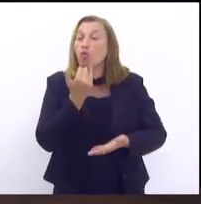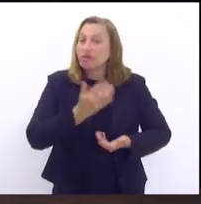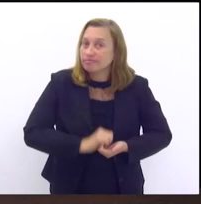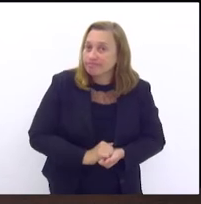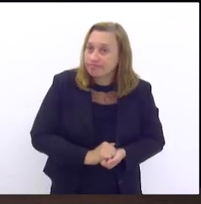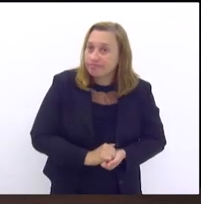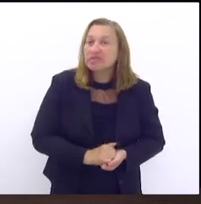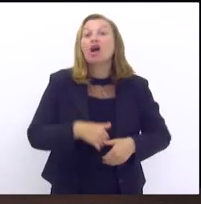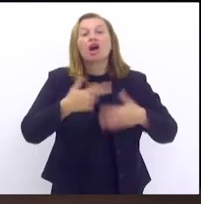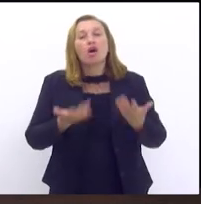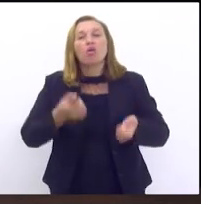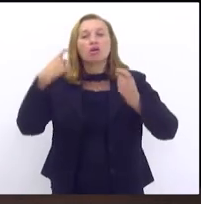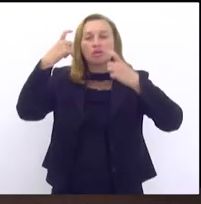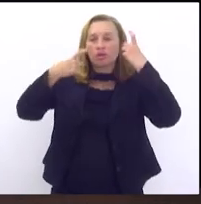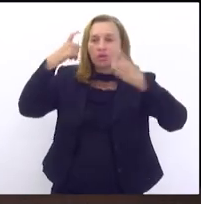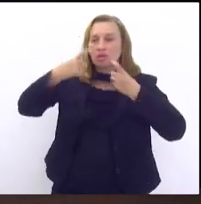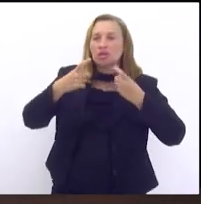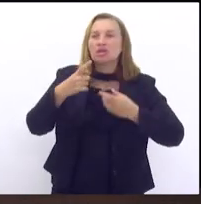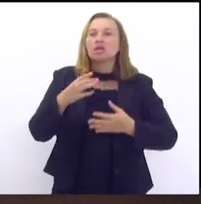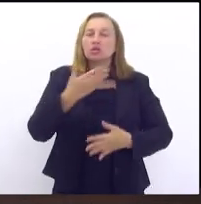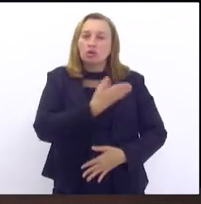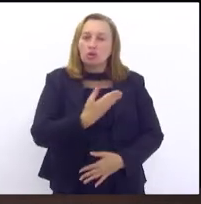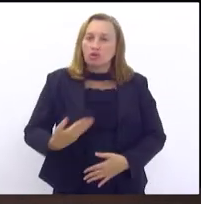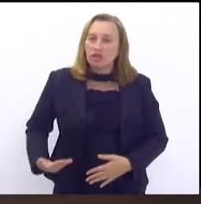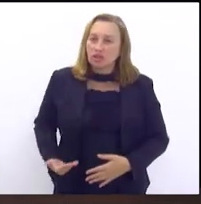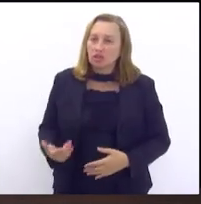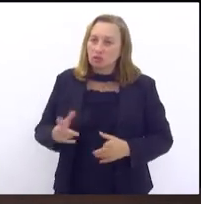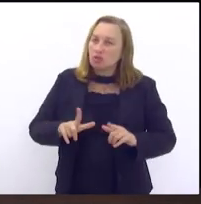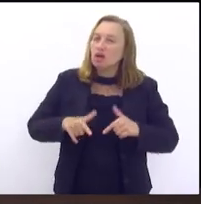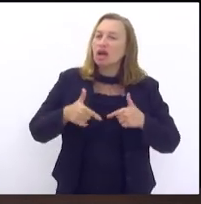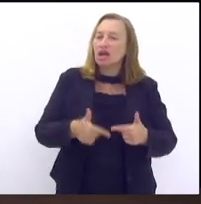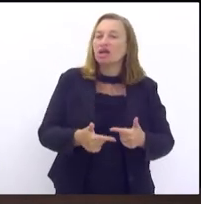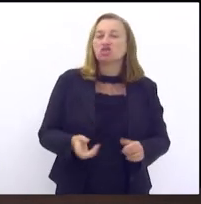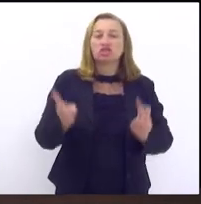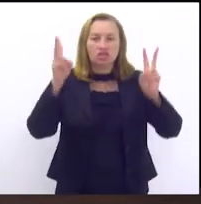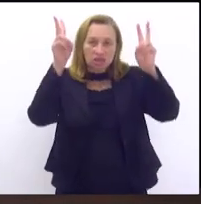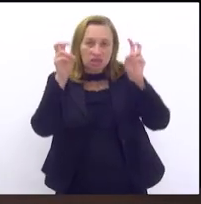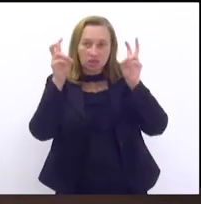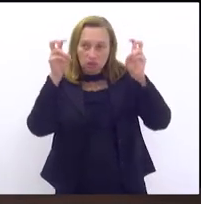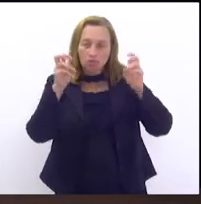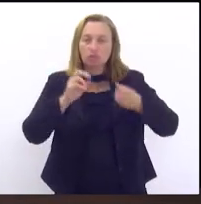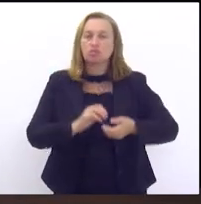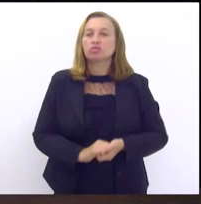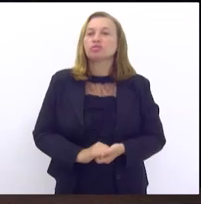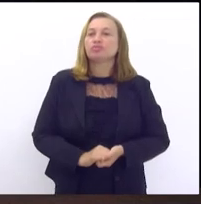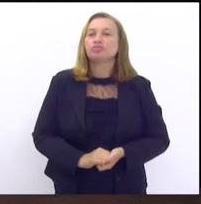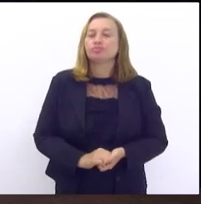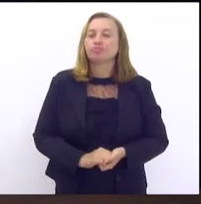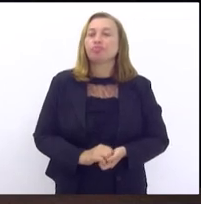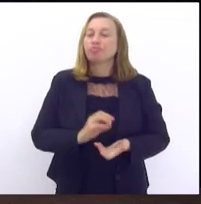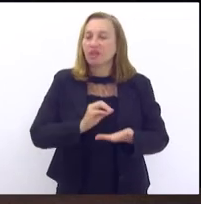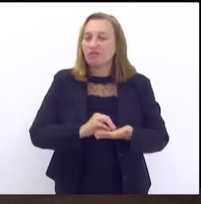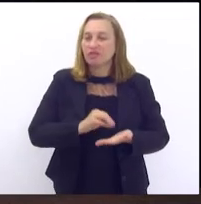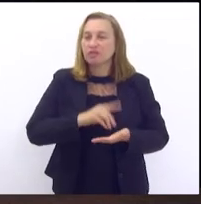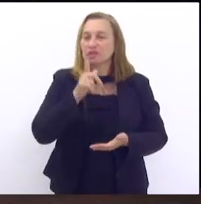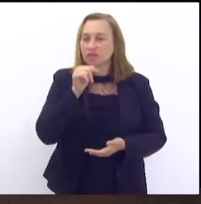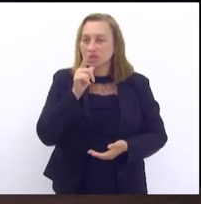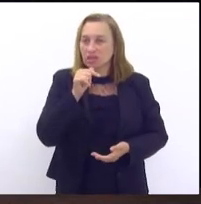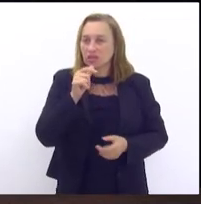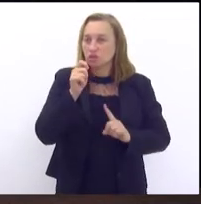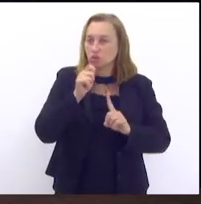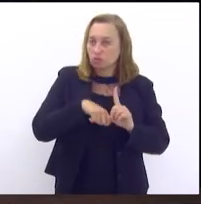é uma preocupação. Espero que o governador se posicione sobre essa matéria, sobre esse tema da falta d'água no